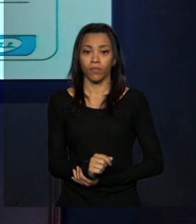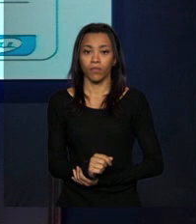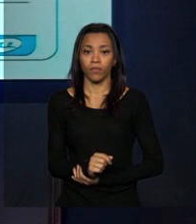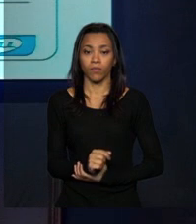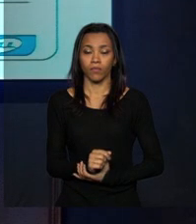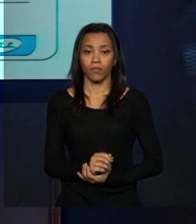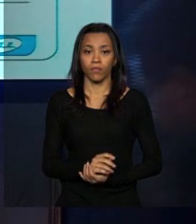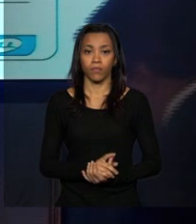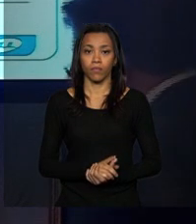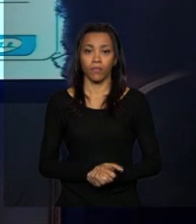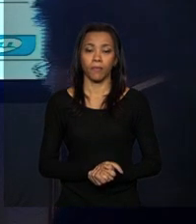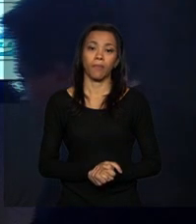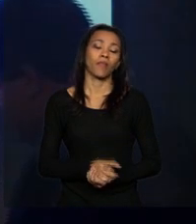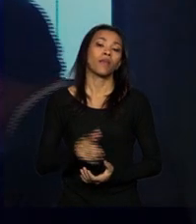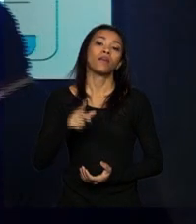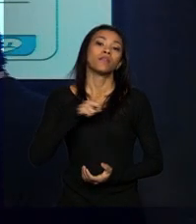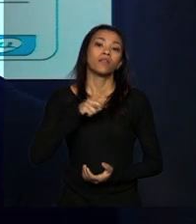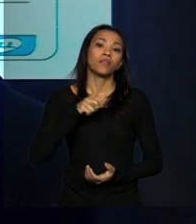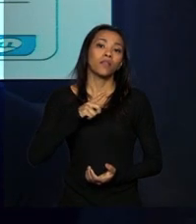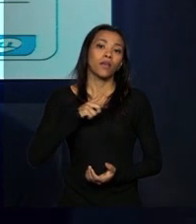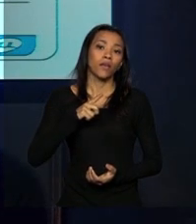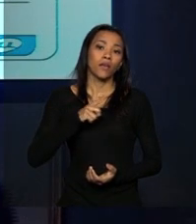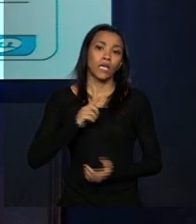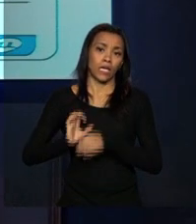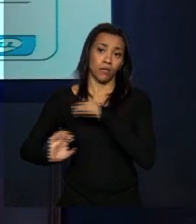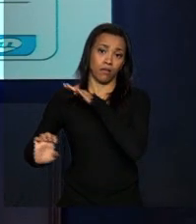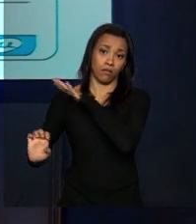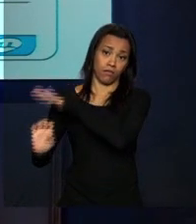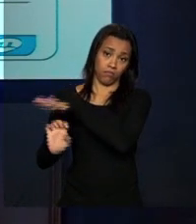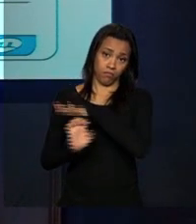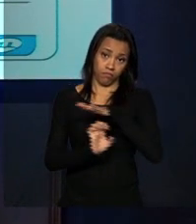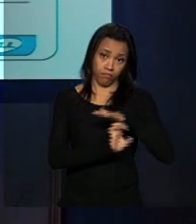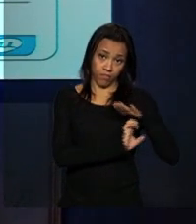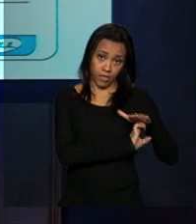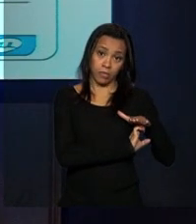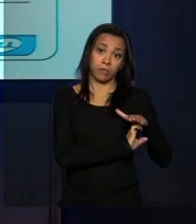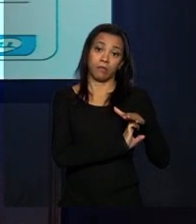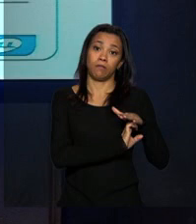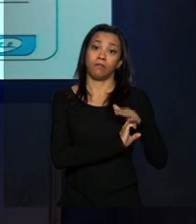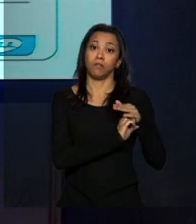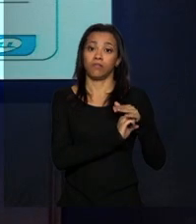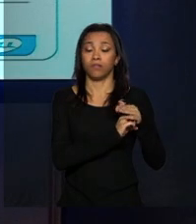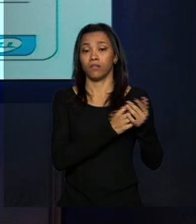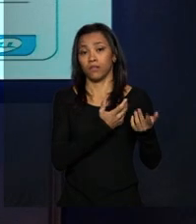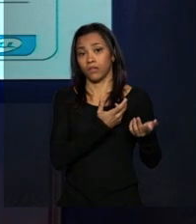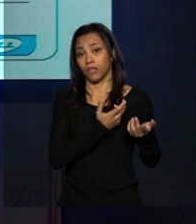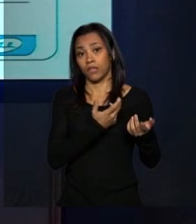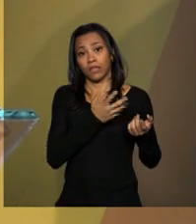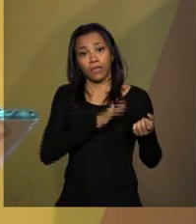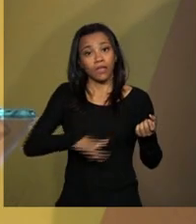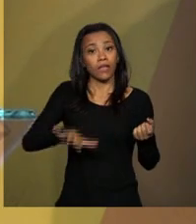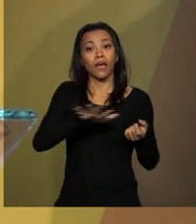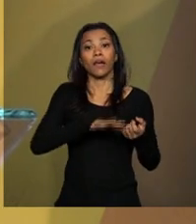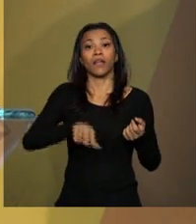Brasil tem operadores altamente capazes me refiro a operadores